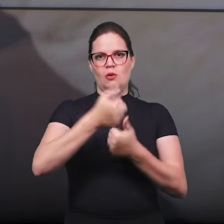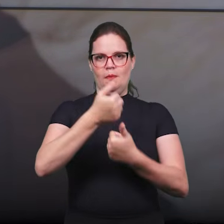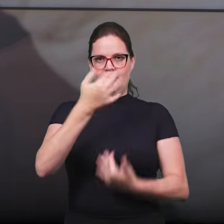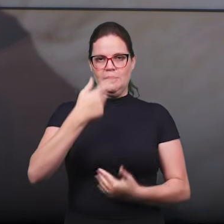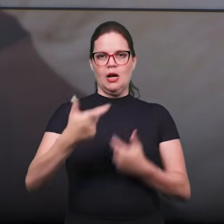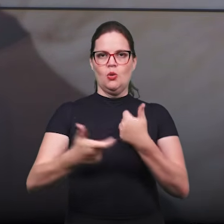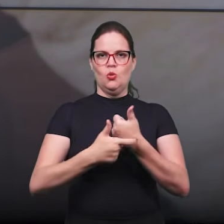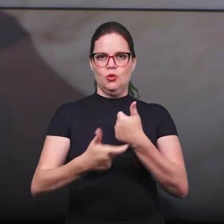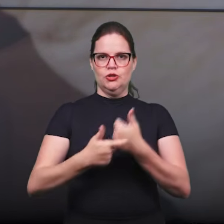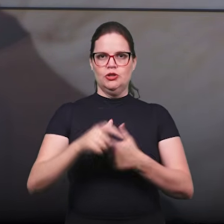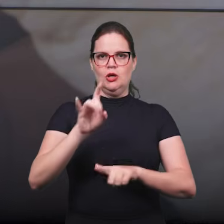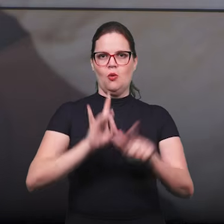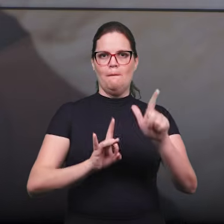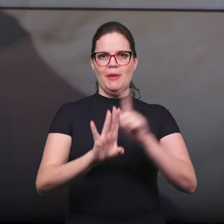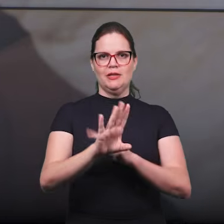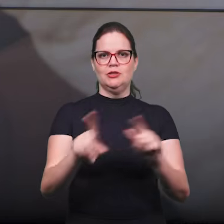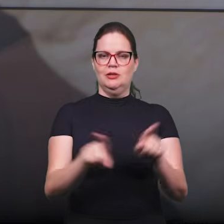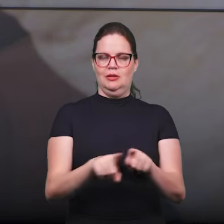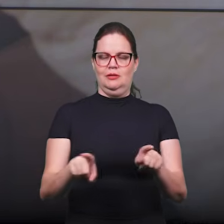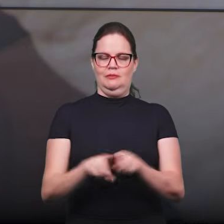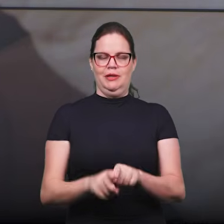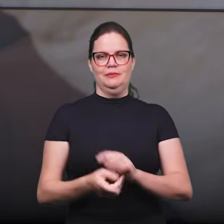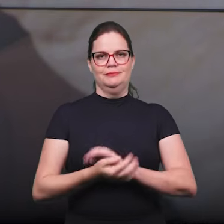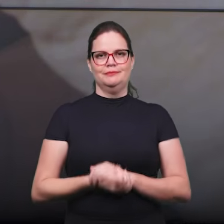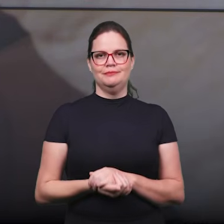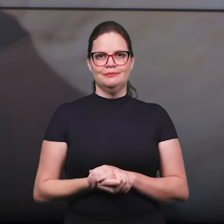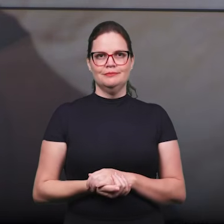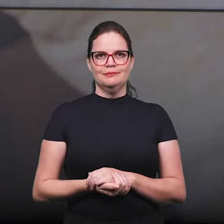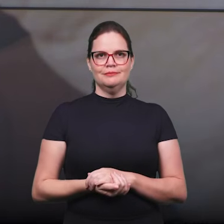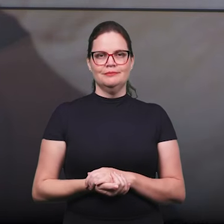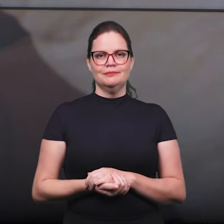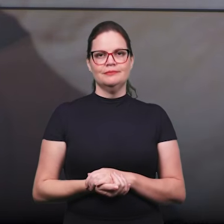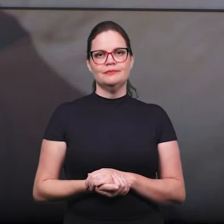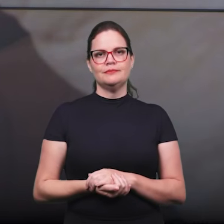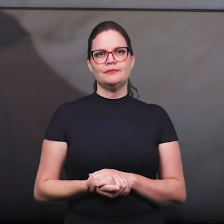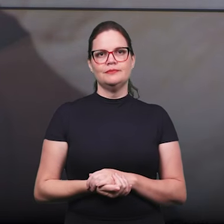comentar, de curtir e compartilhar esse conteúdo com pessoas